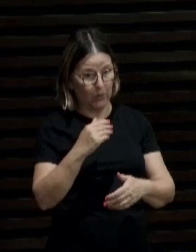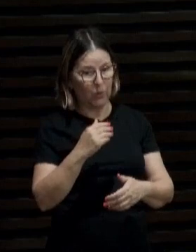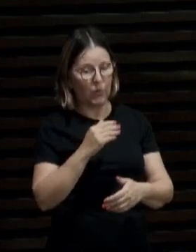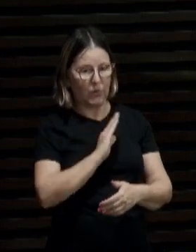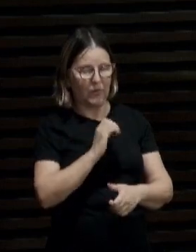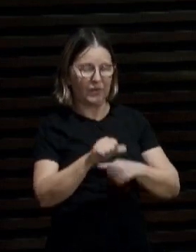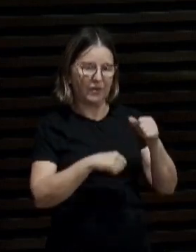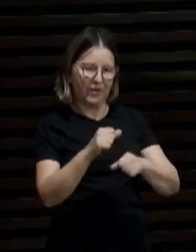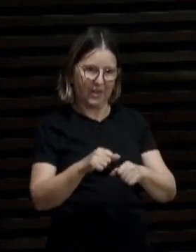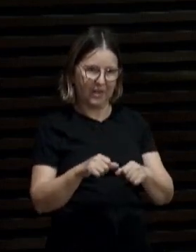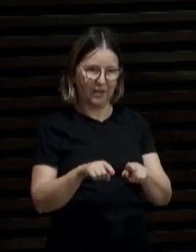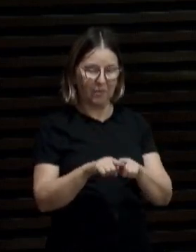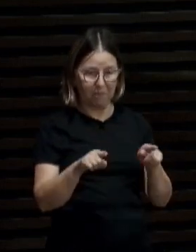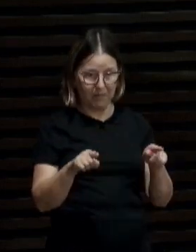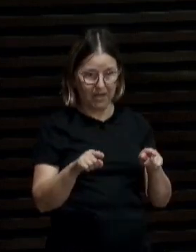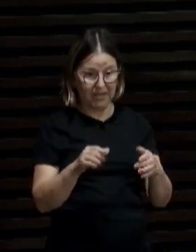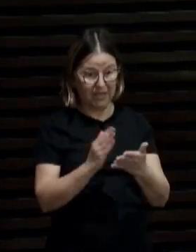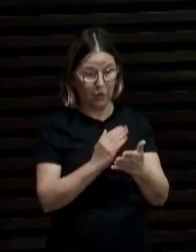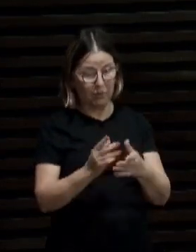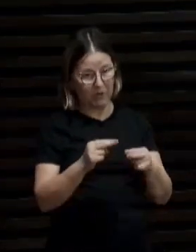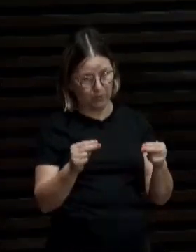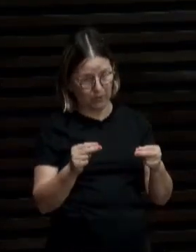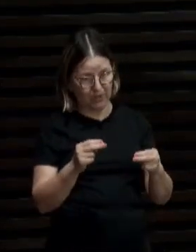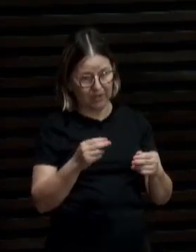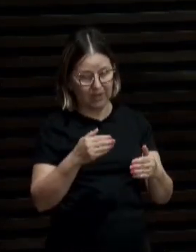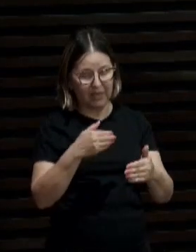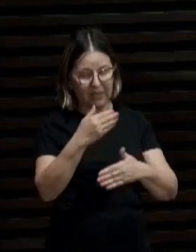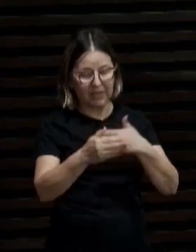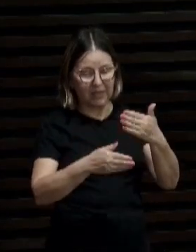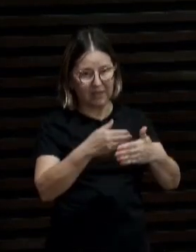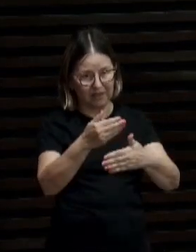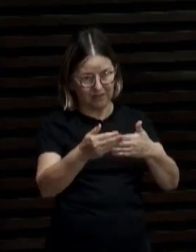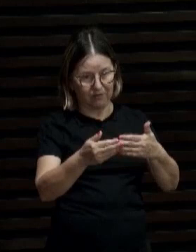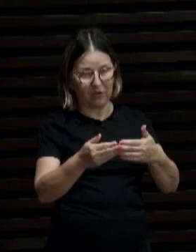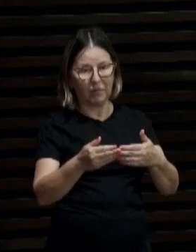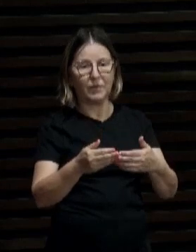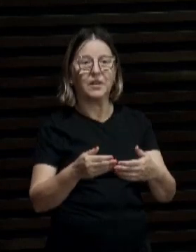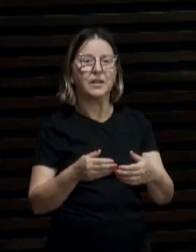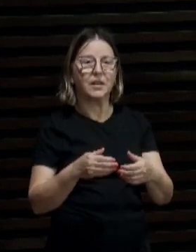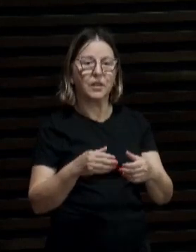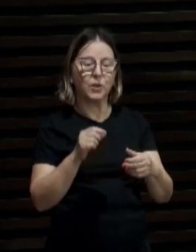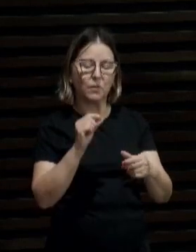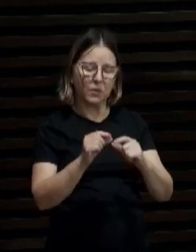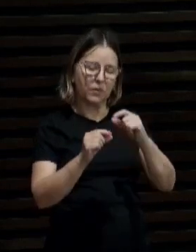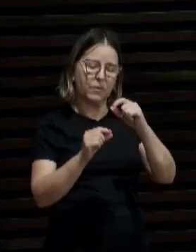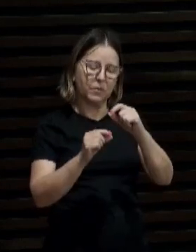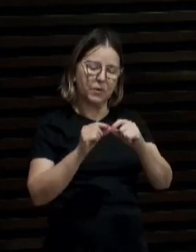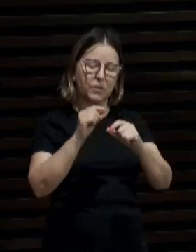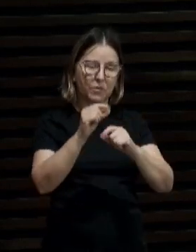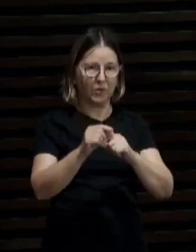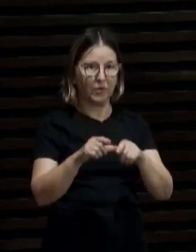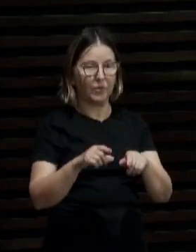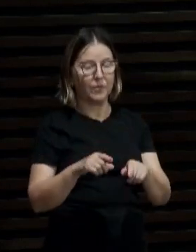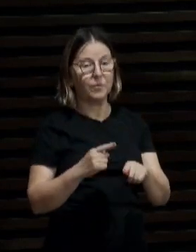coisas elas vão sendo transformadas no processo da santificação. Então, nessa igreja ainda tinha aqueles irmãos que vinham do culto a Baco